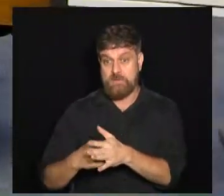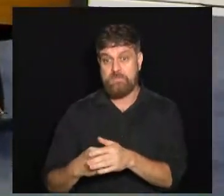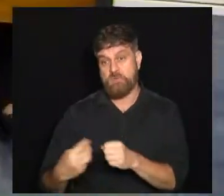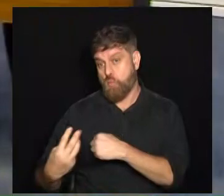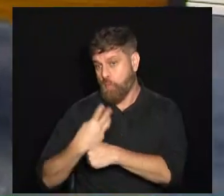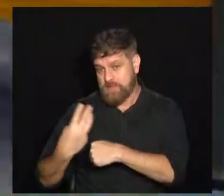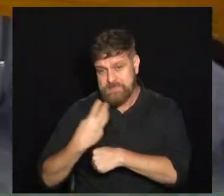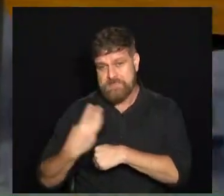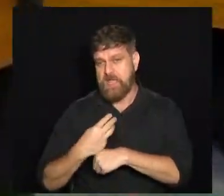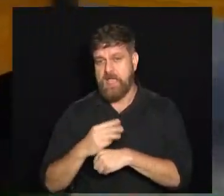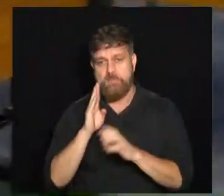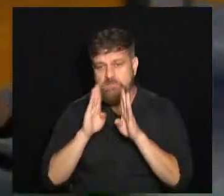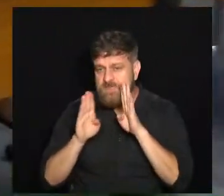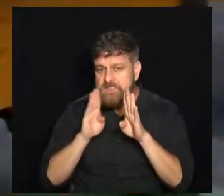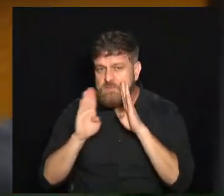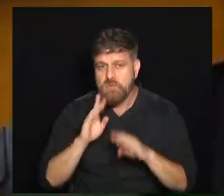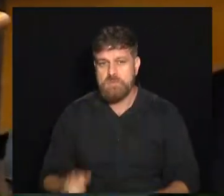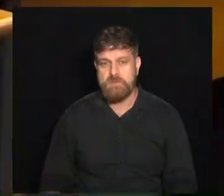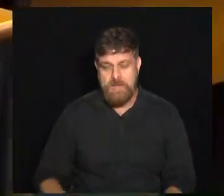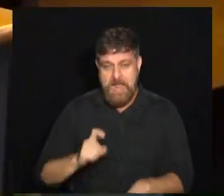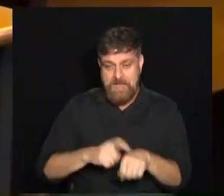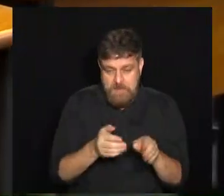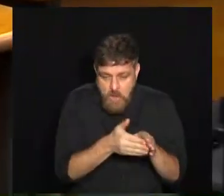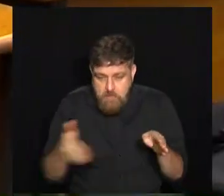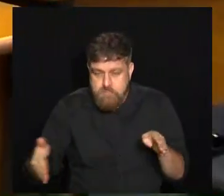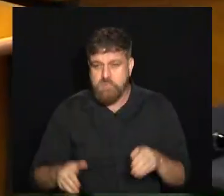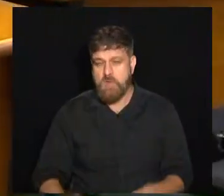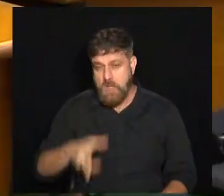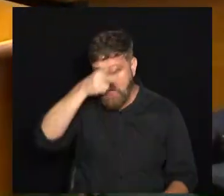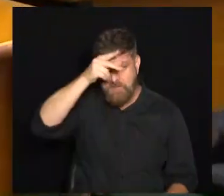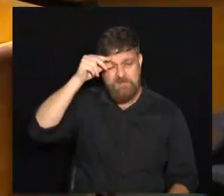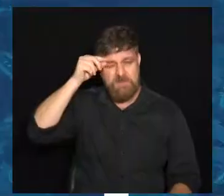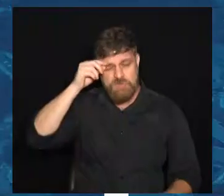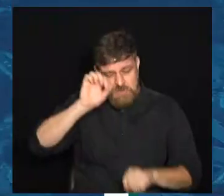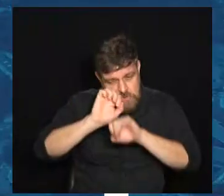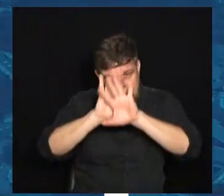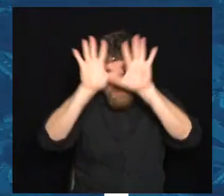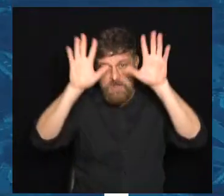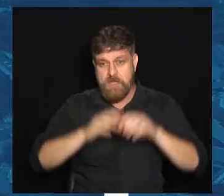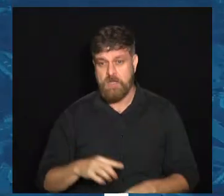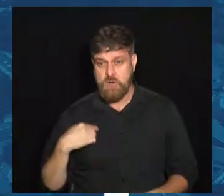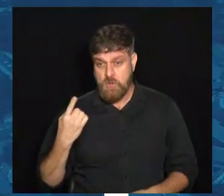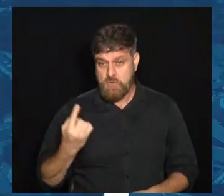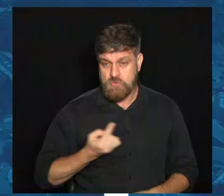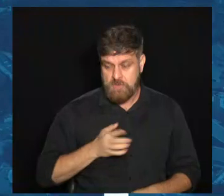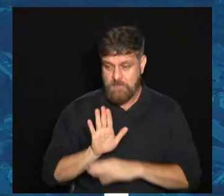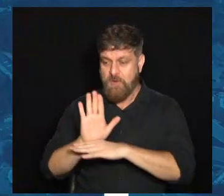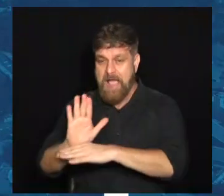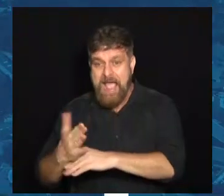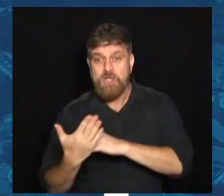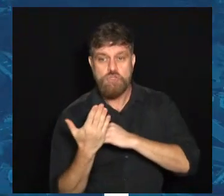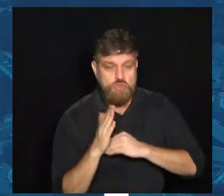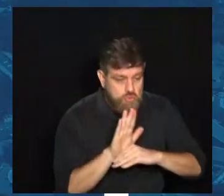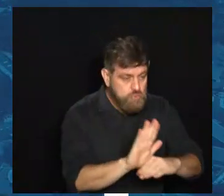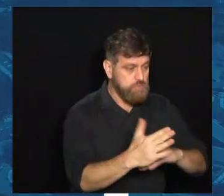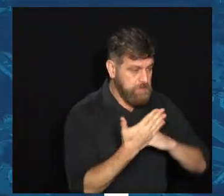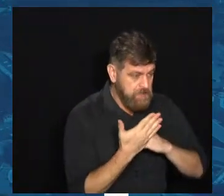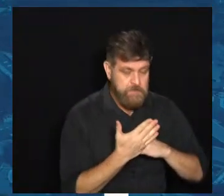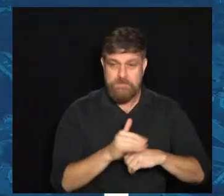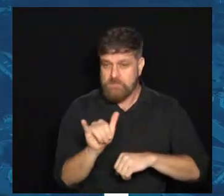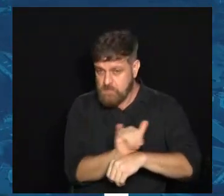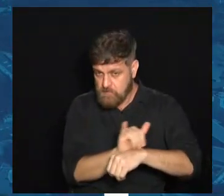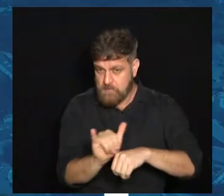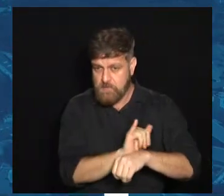social. Durante a entrevista, Jonas Donizete deixou claro: vamos nos ajudar uns aos outros, as medidas